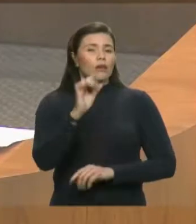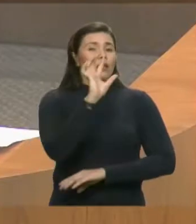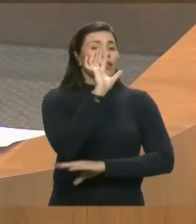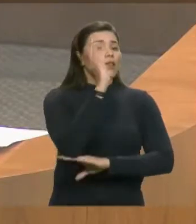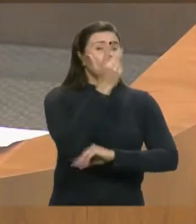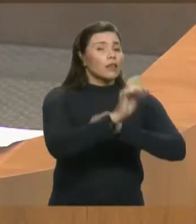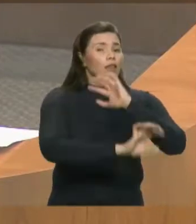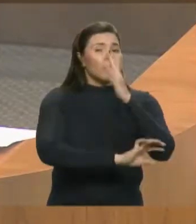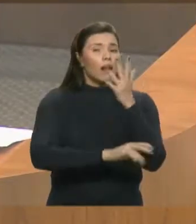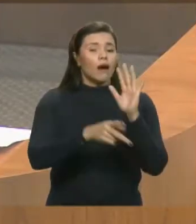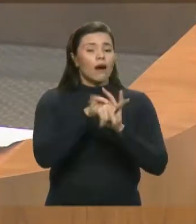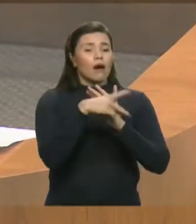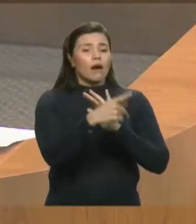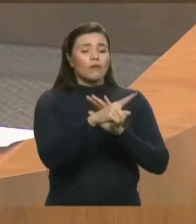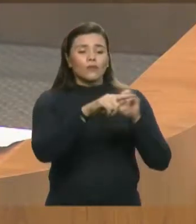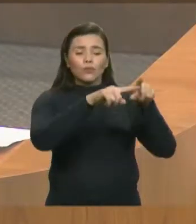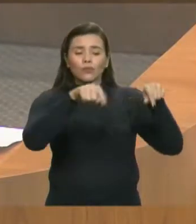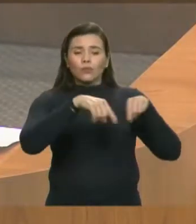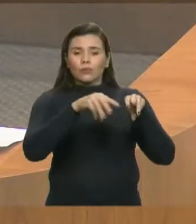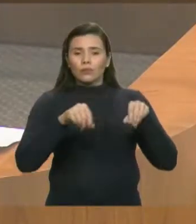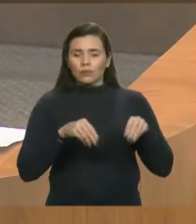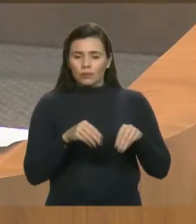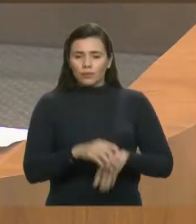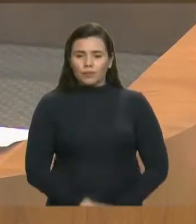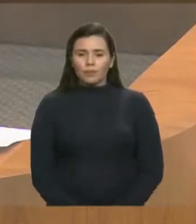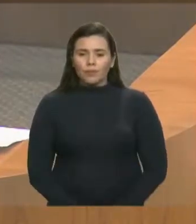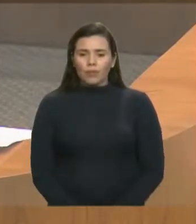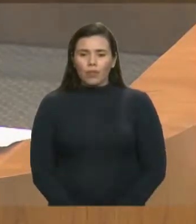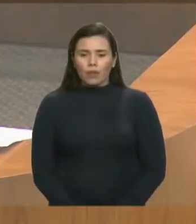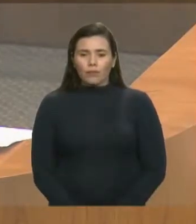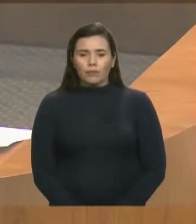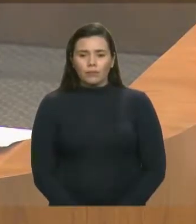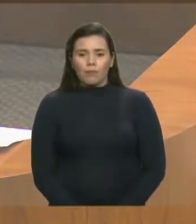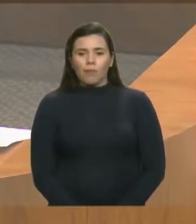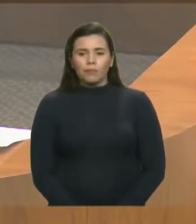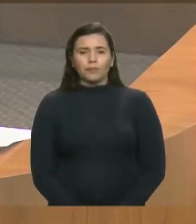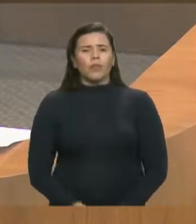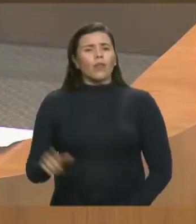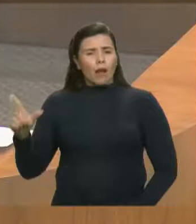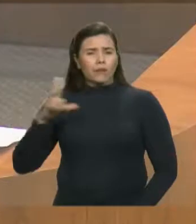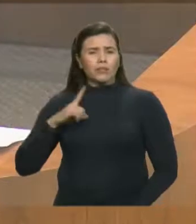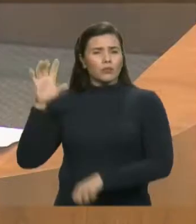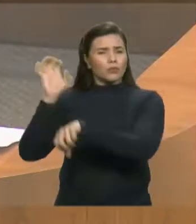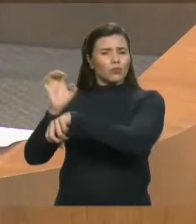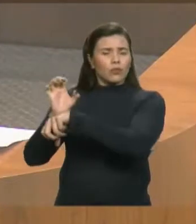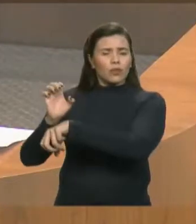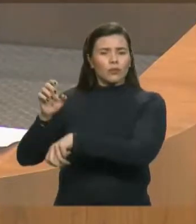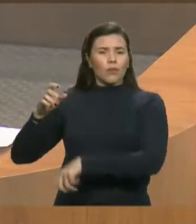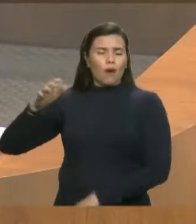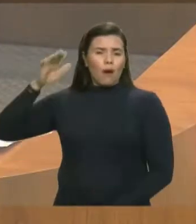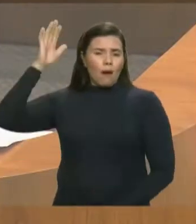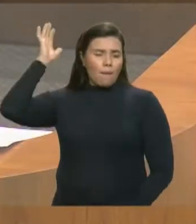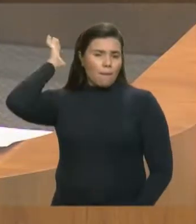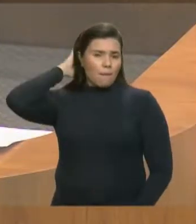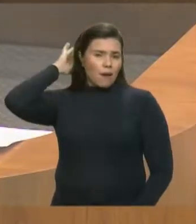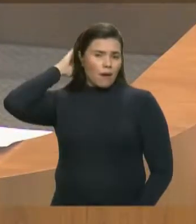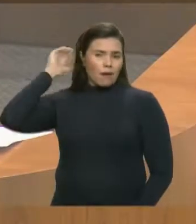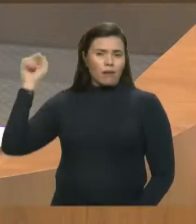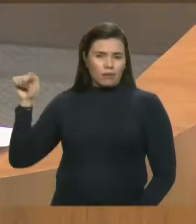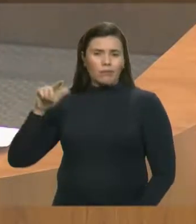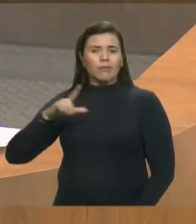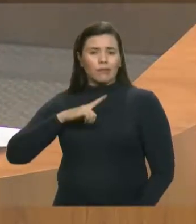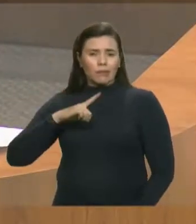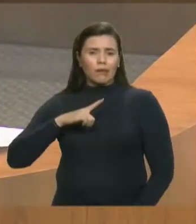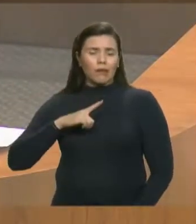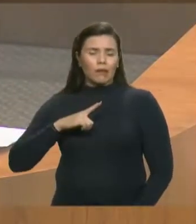Força Nacional, que já está aqui no Pará, ela tem que vir aqui, mas não para passar um dia, 2 dias. Tem que